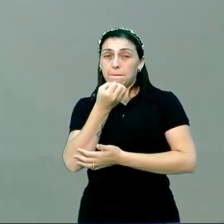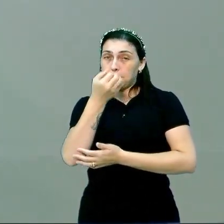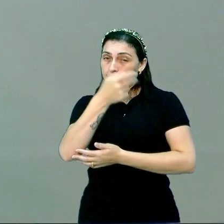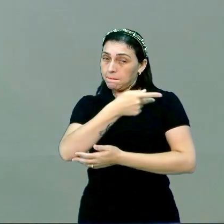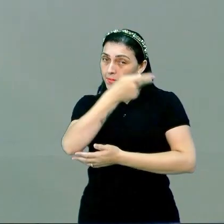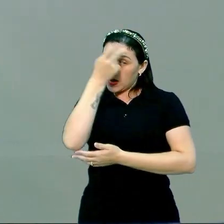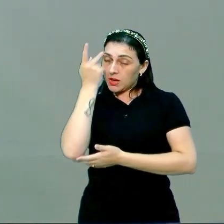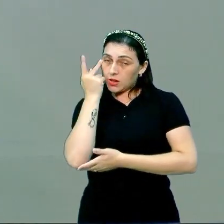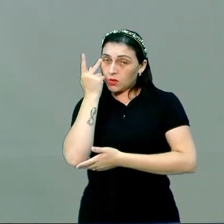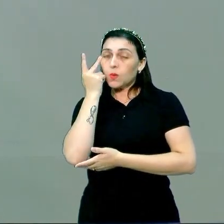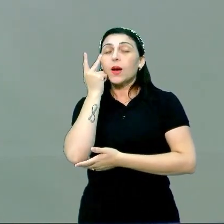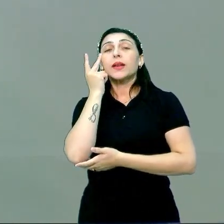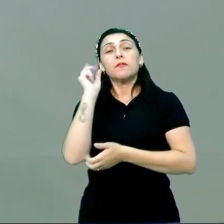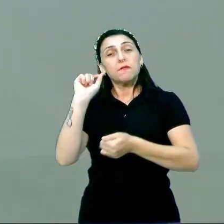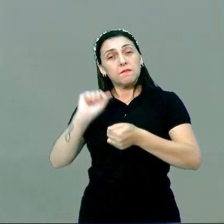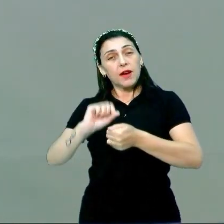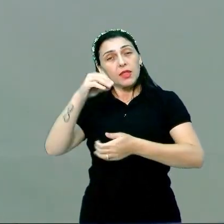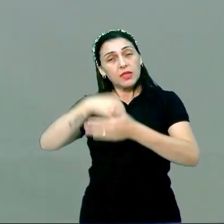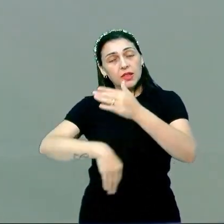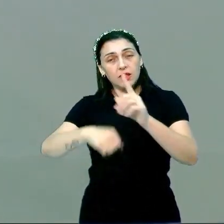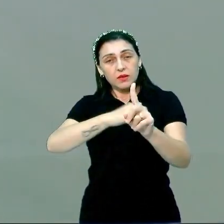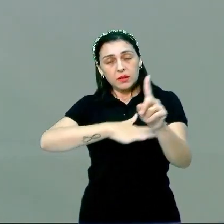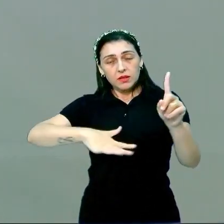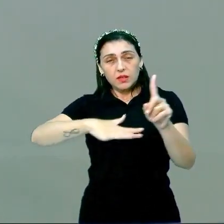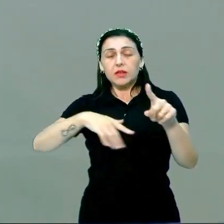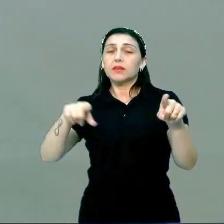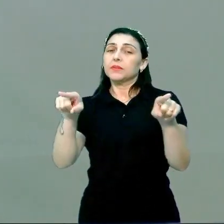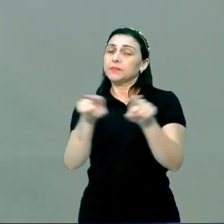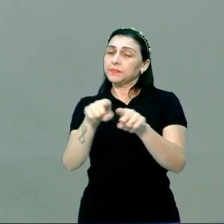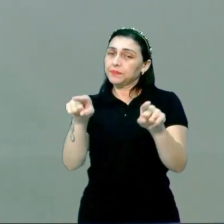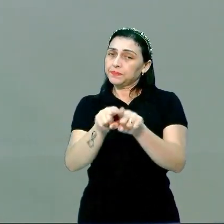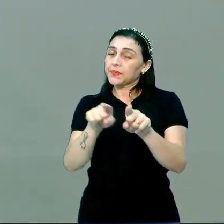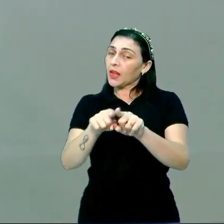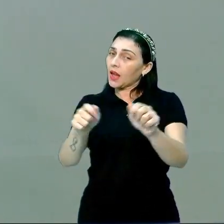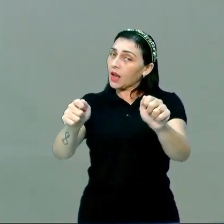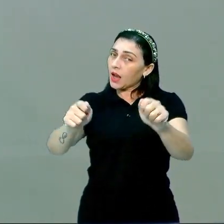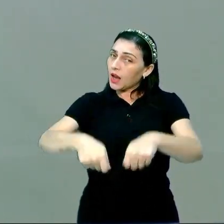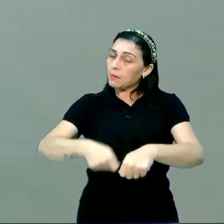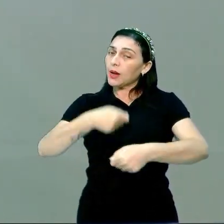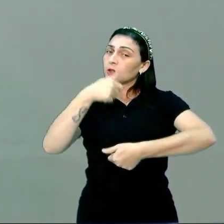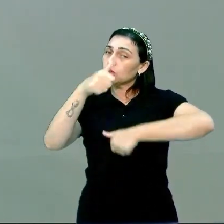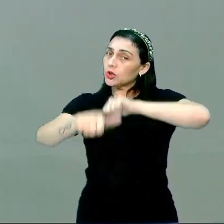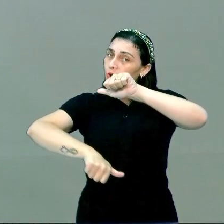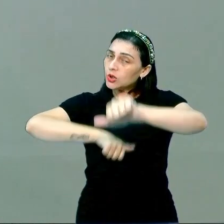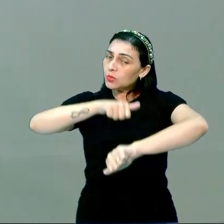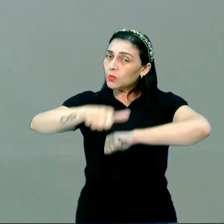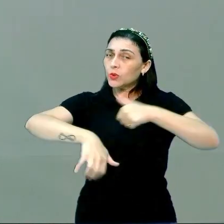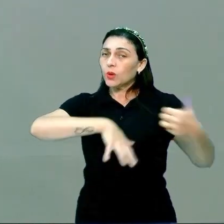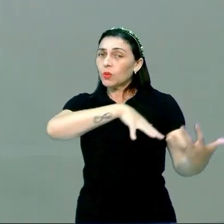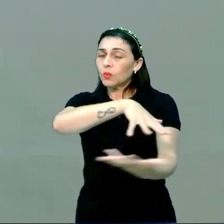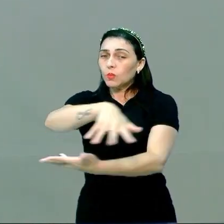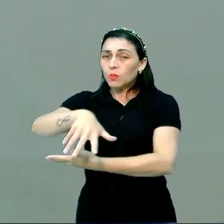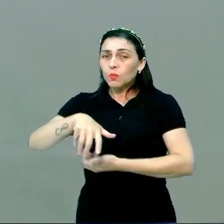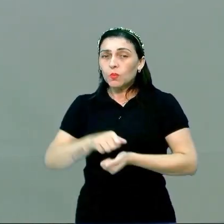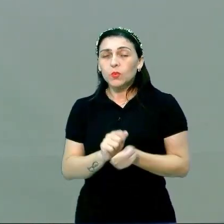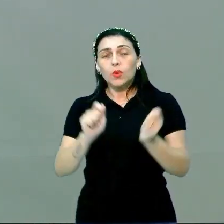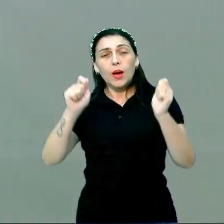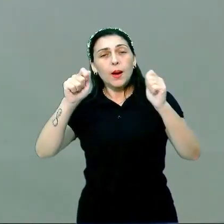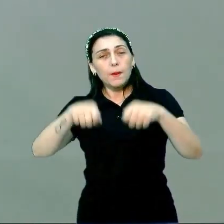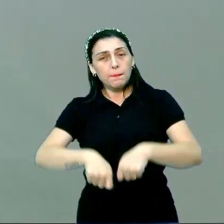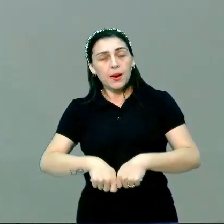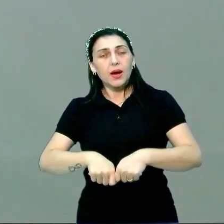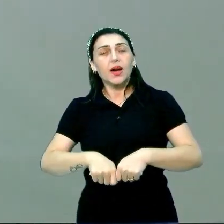dentro da sociedade, né? Que também seja aí capaz de transformar o mundo ou capaz